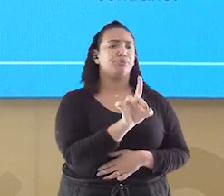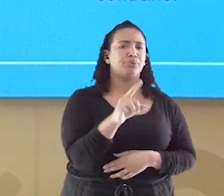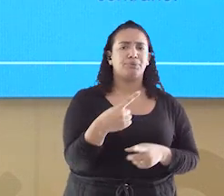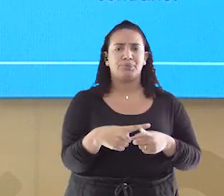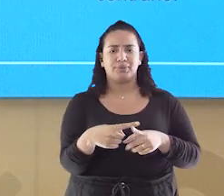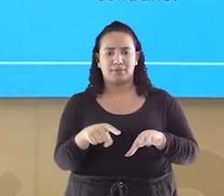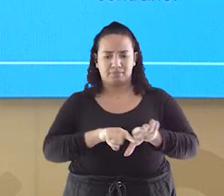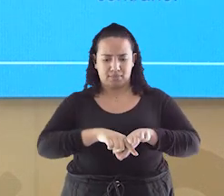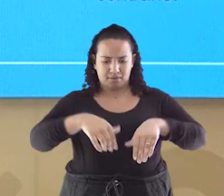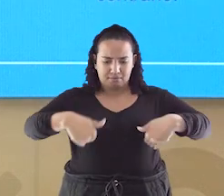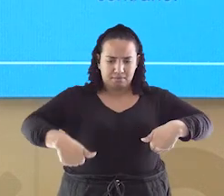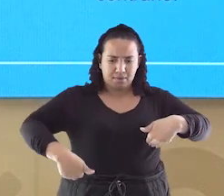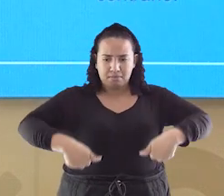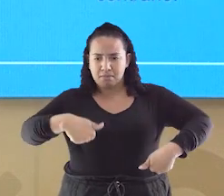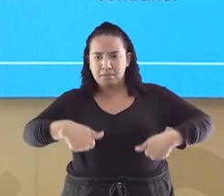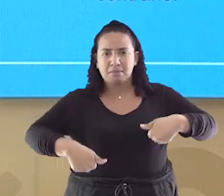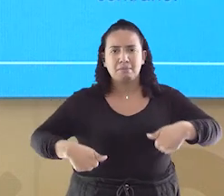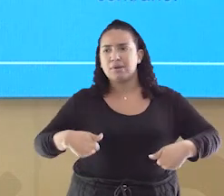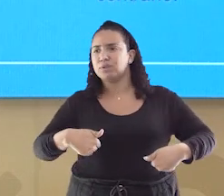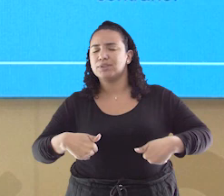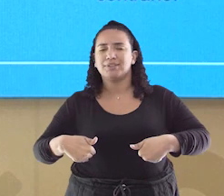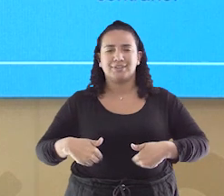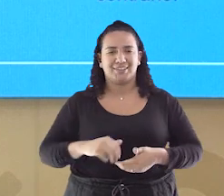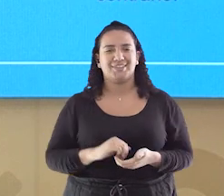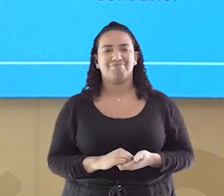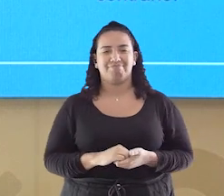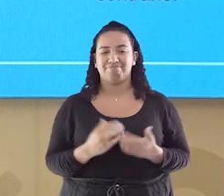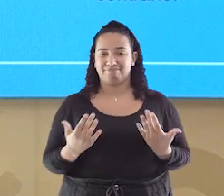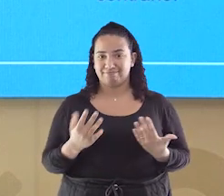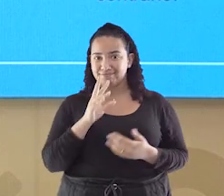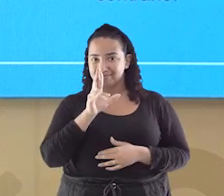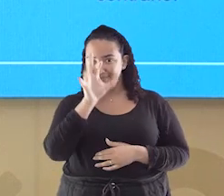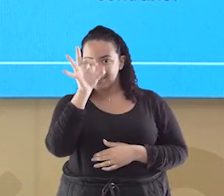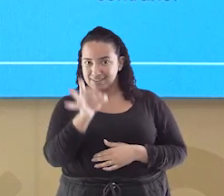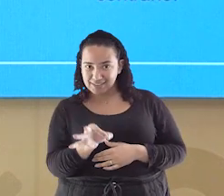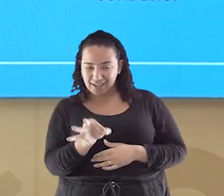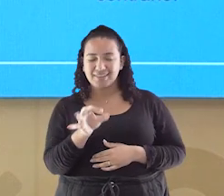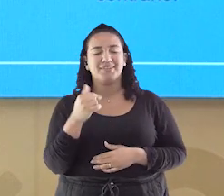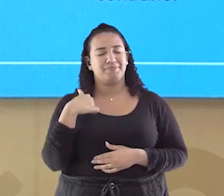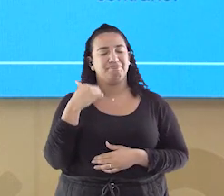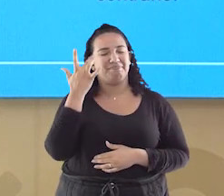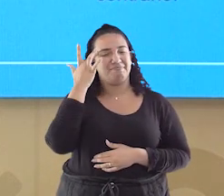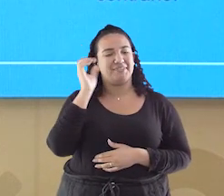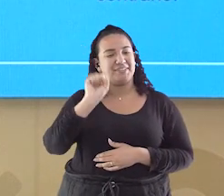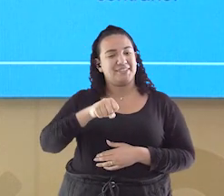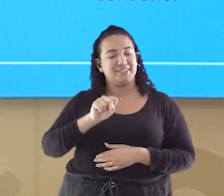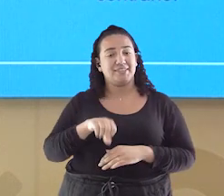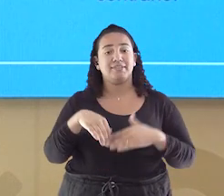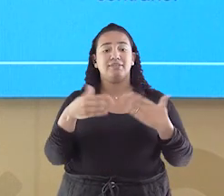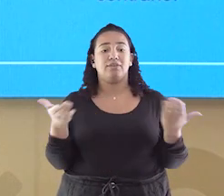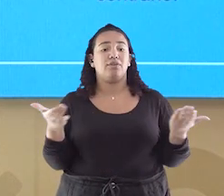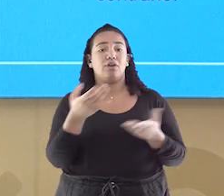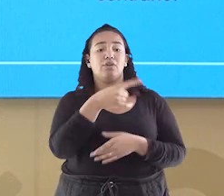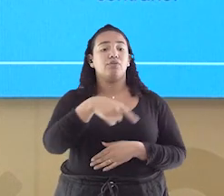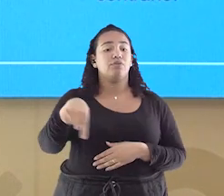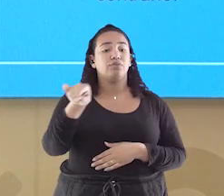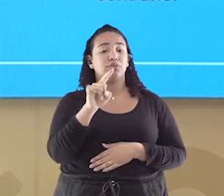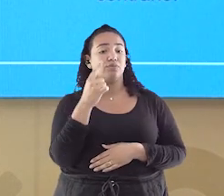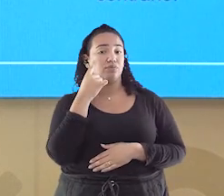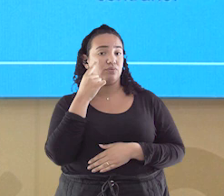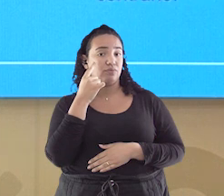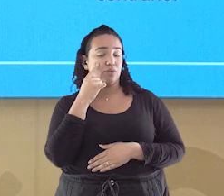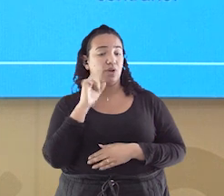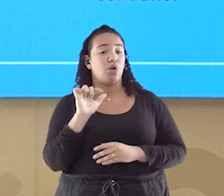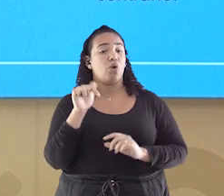são virados ao contrário. Conseguiram acertar? Aposto que sim. Agora, quero que vocês vejam comigo